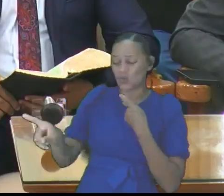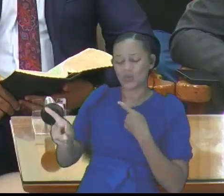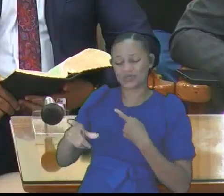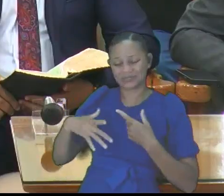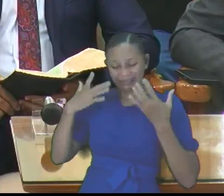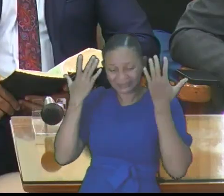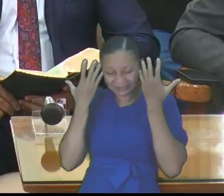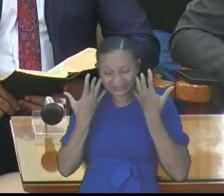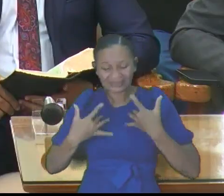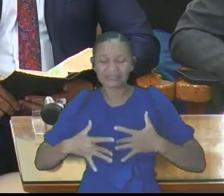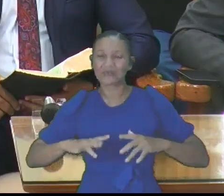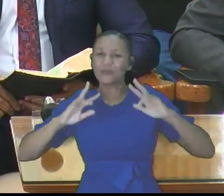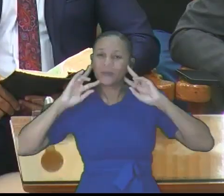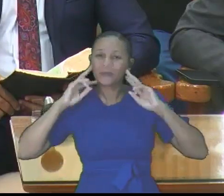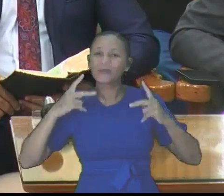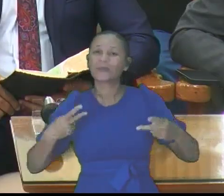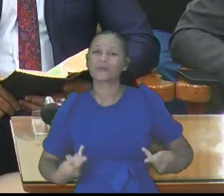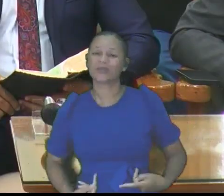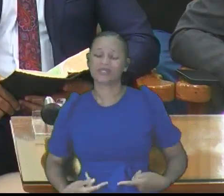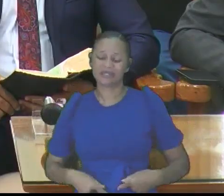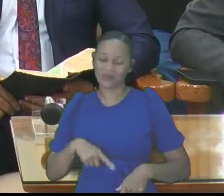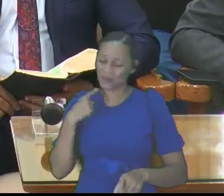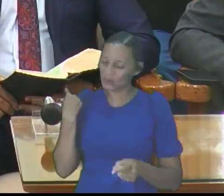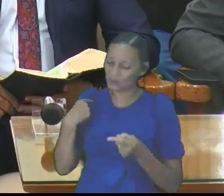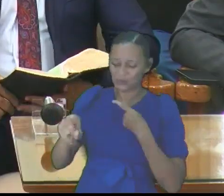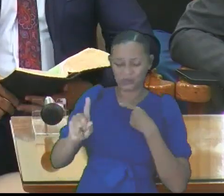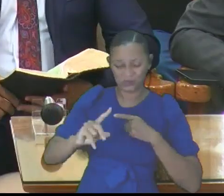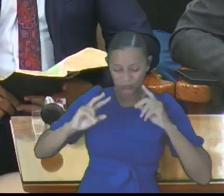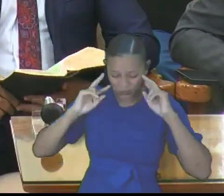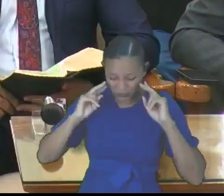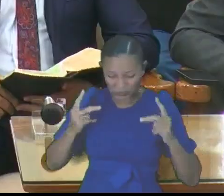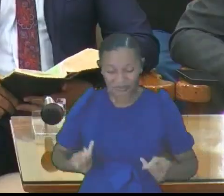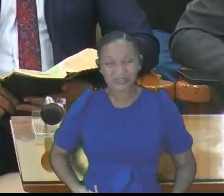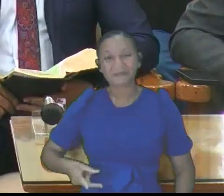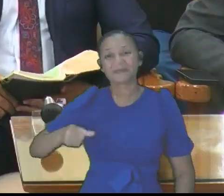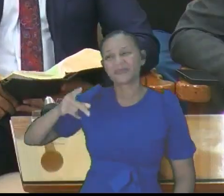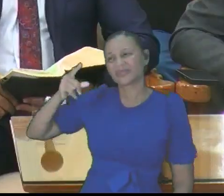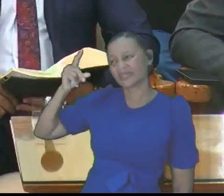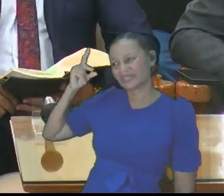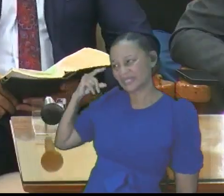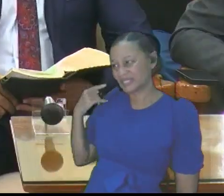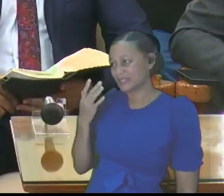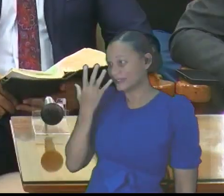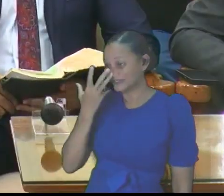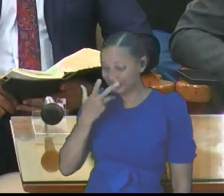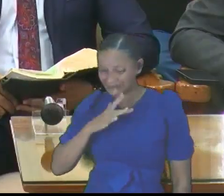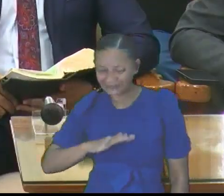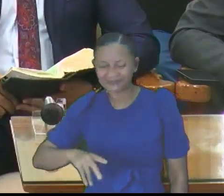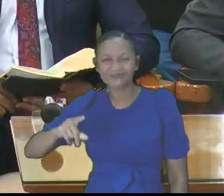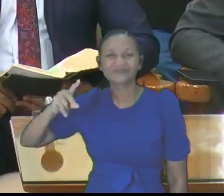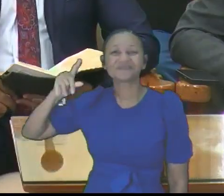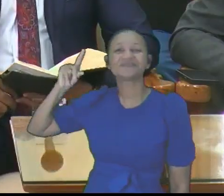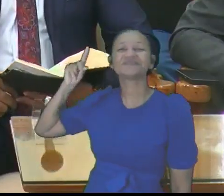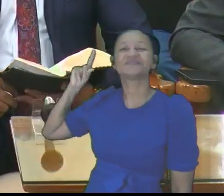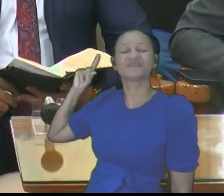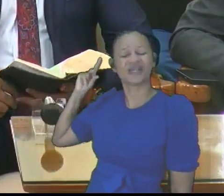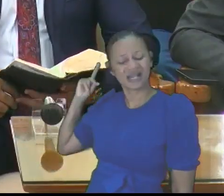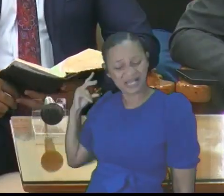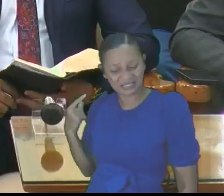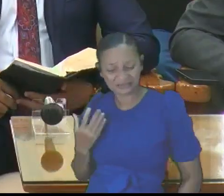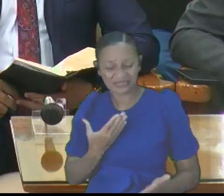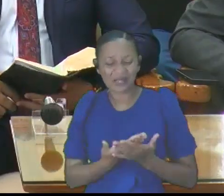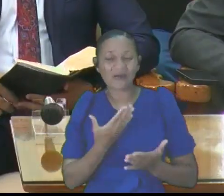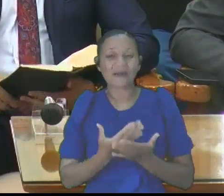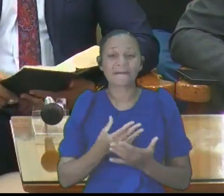humana. É contra a natureza humana, o ser humano, desde eu criança, que nas aulas antigas de moral e cívica